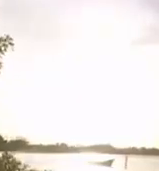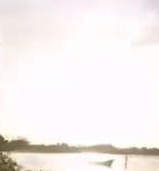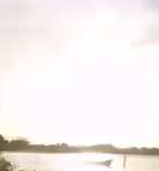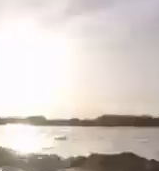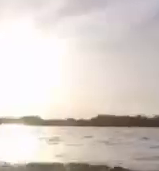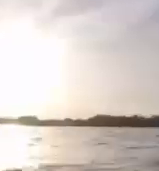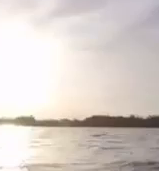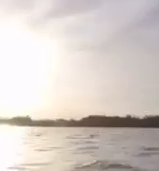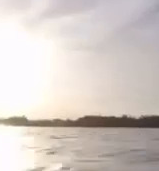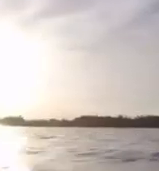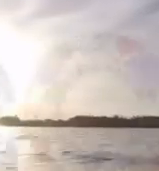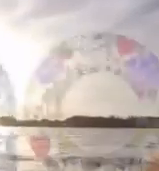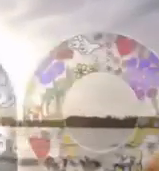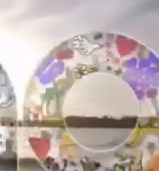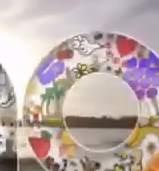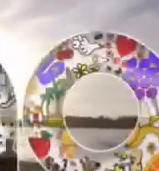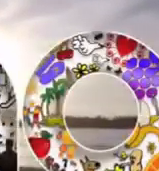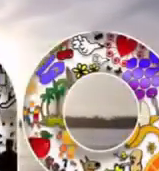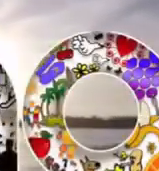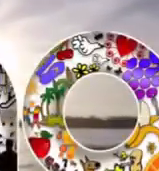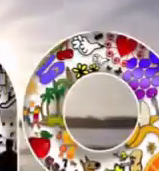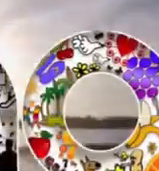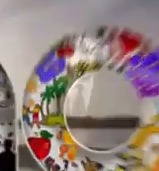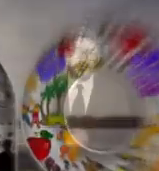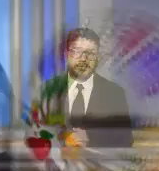por toda sua vida